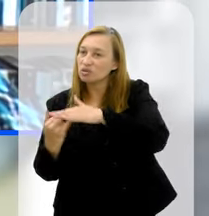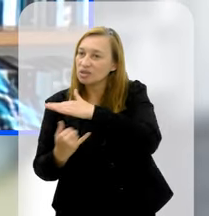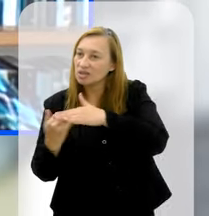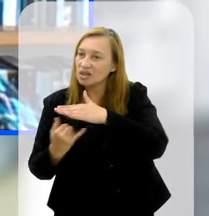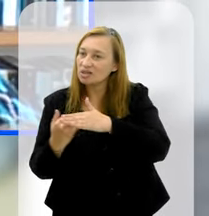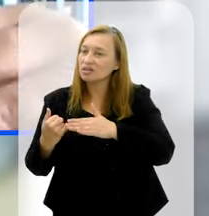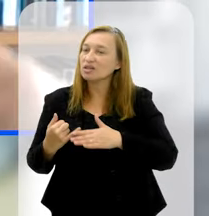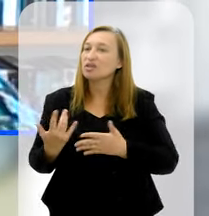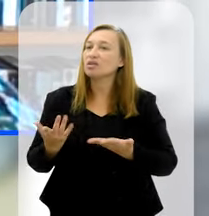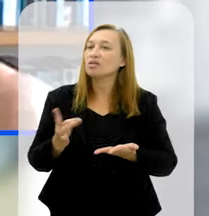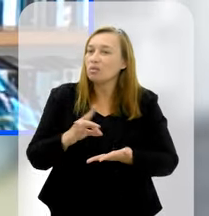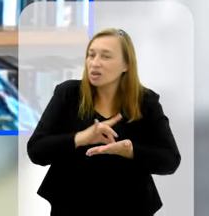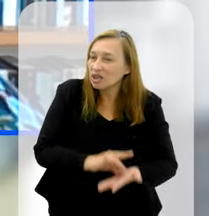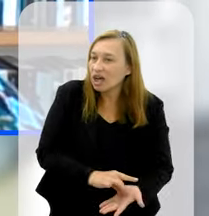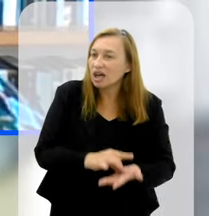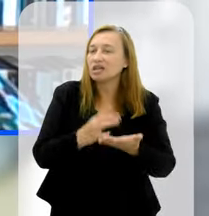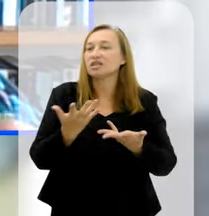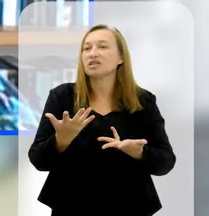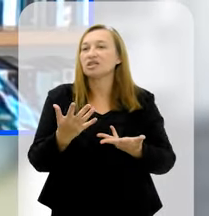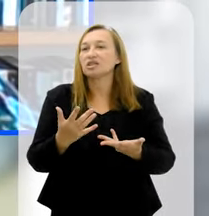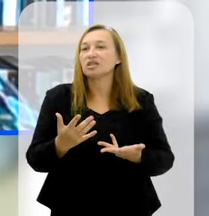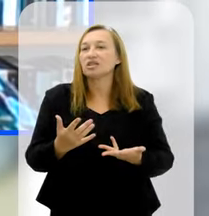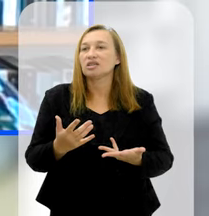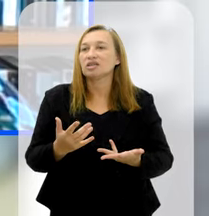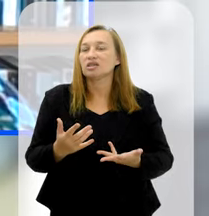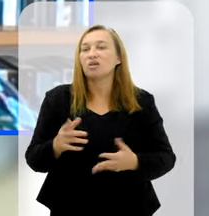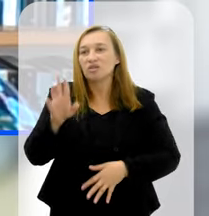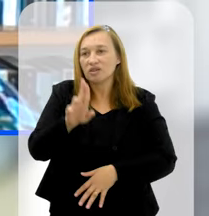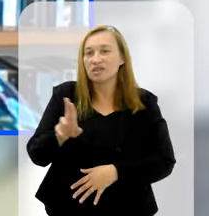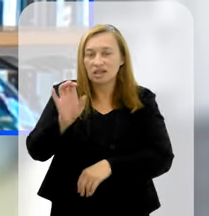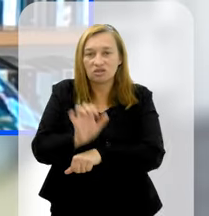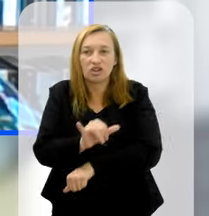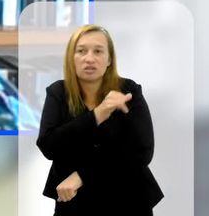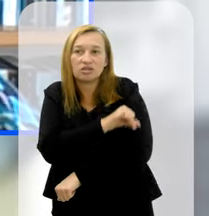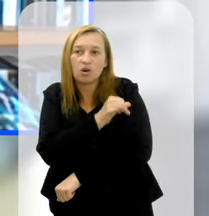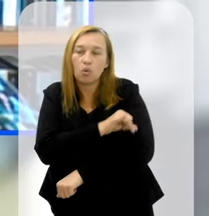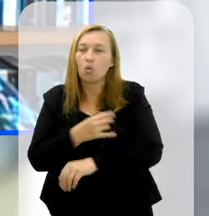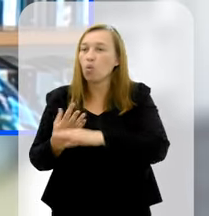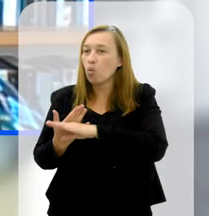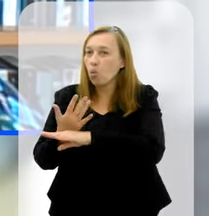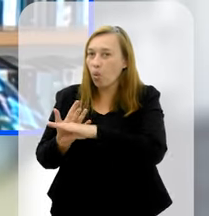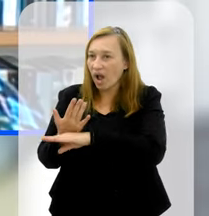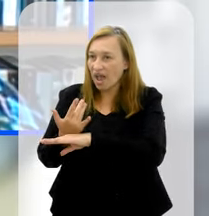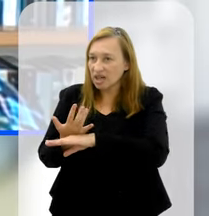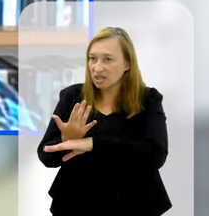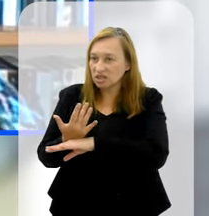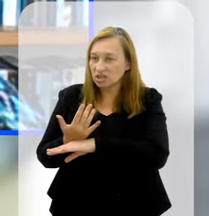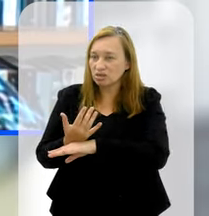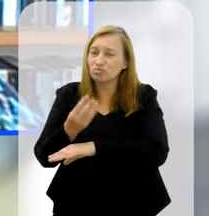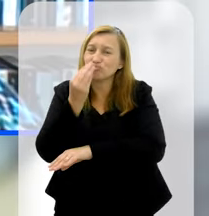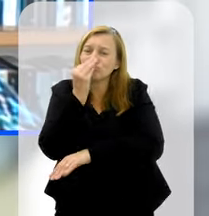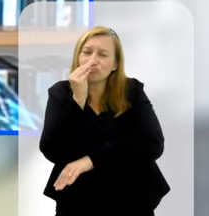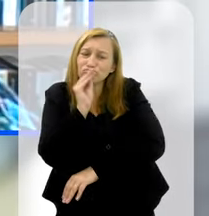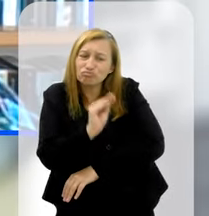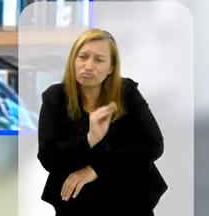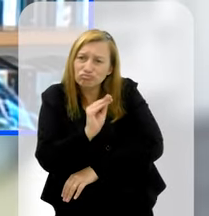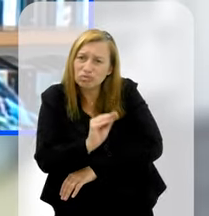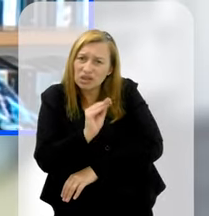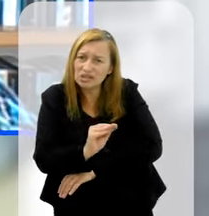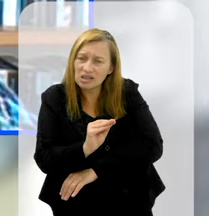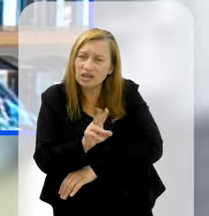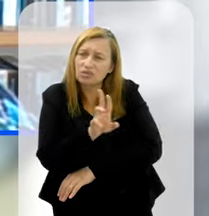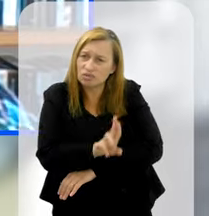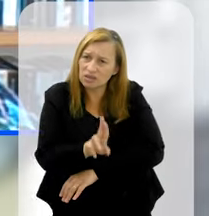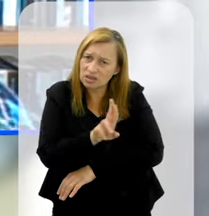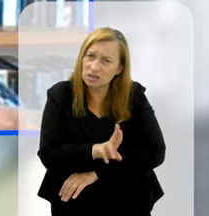nós afirmemos a relevância da Universidade do Estado do Rio de Janeiro. A UERJ tem sido tão sucateada, tem sido